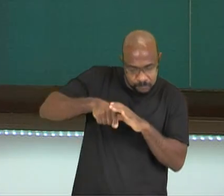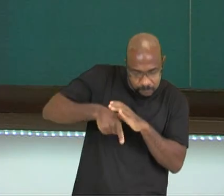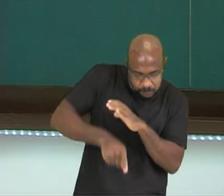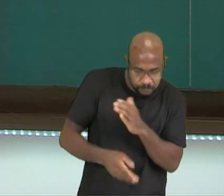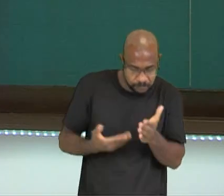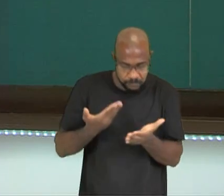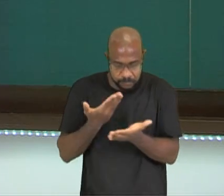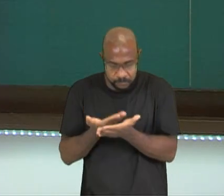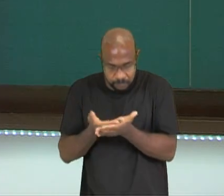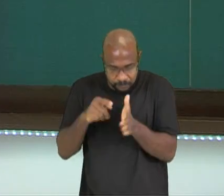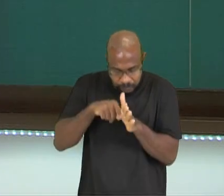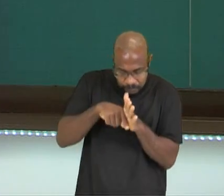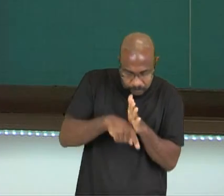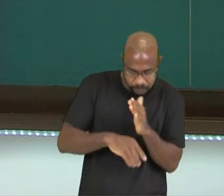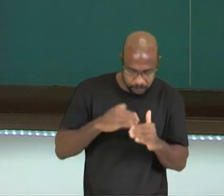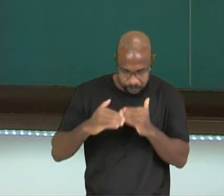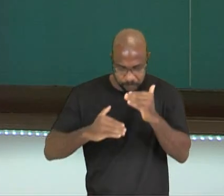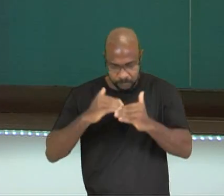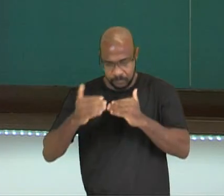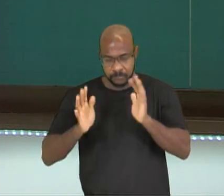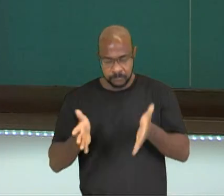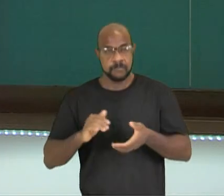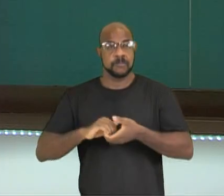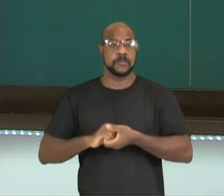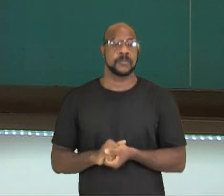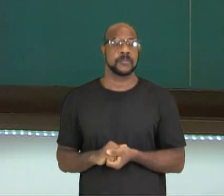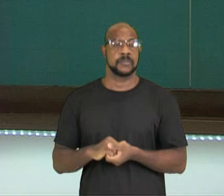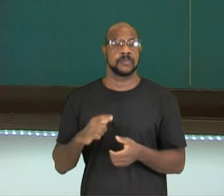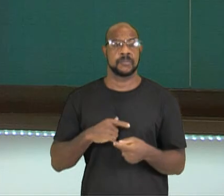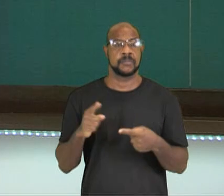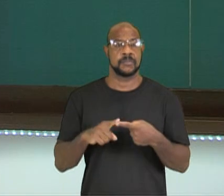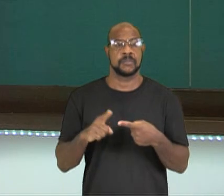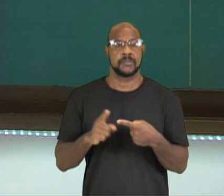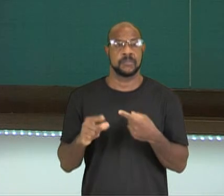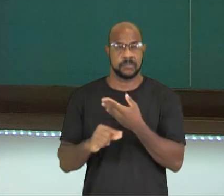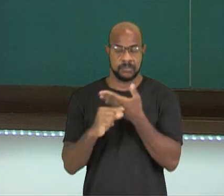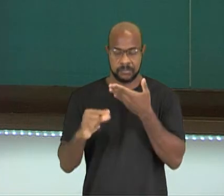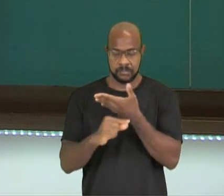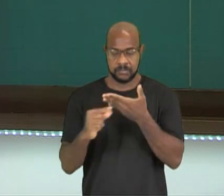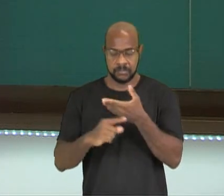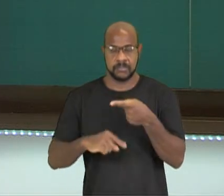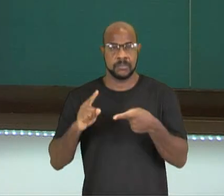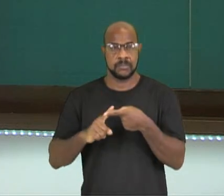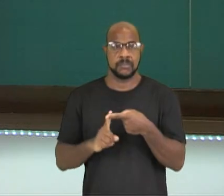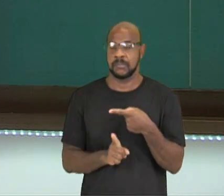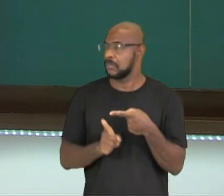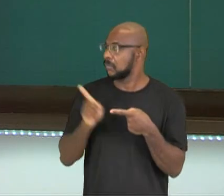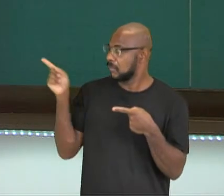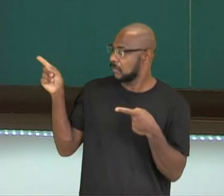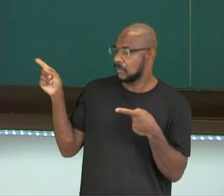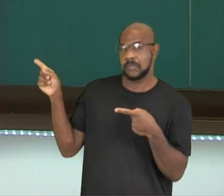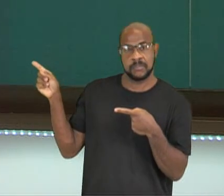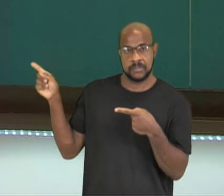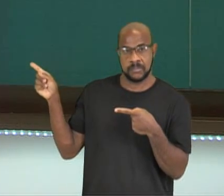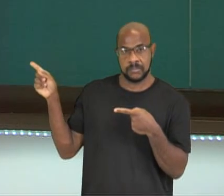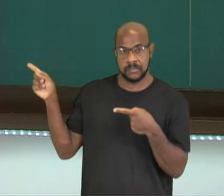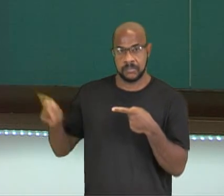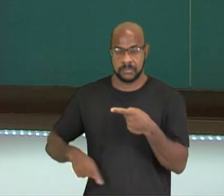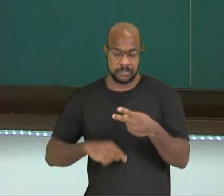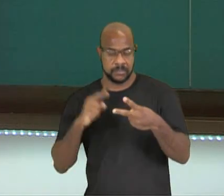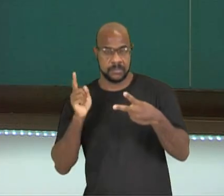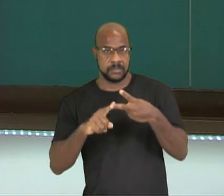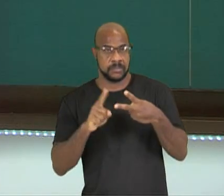já tinha desenvolvido. Então, nós temos lá os principais autores, né? O primeiro foi o professor Haroldo de